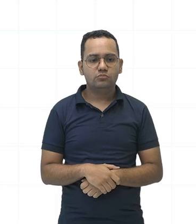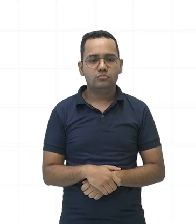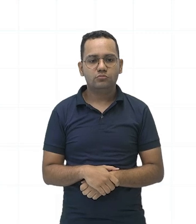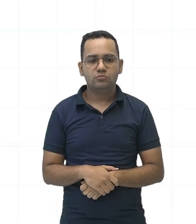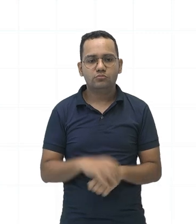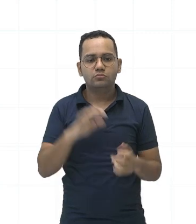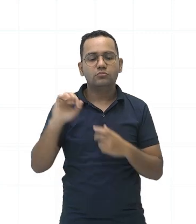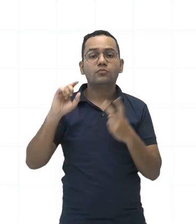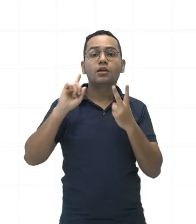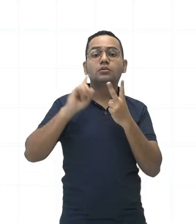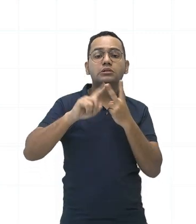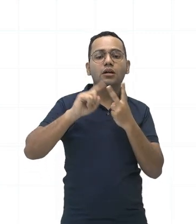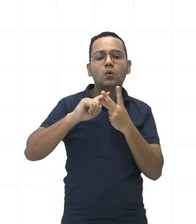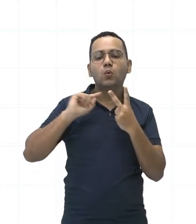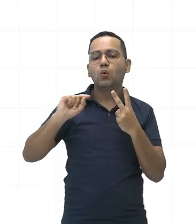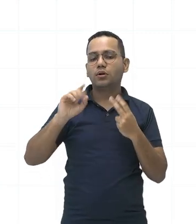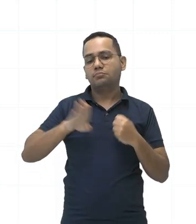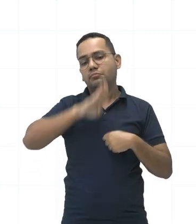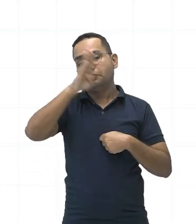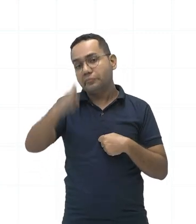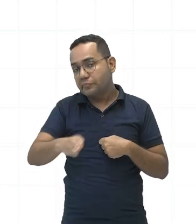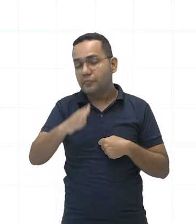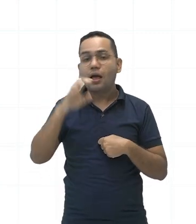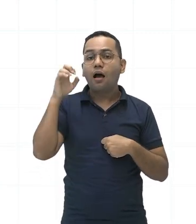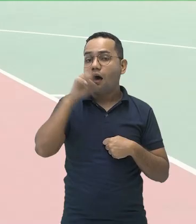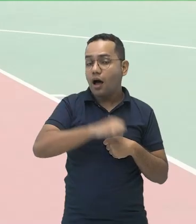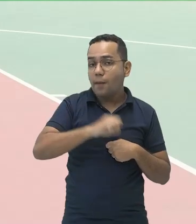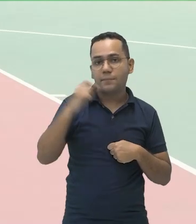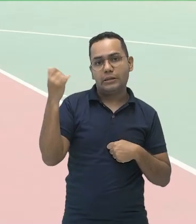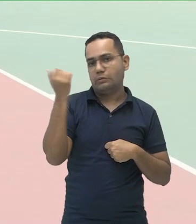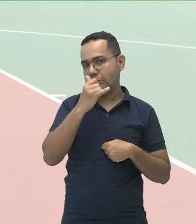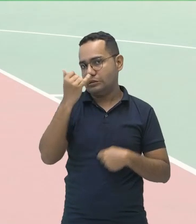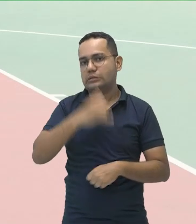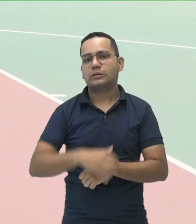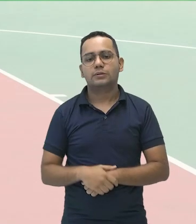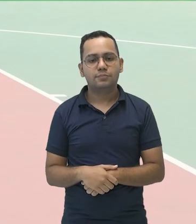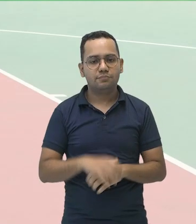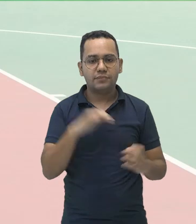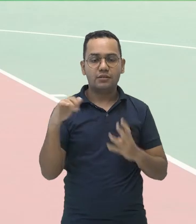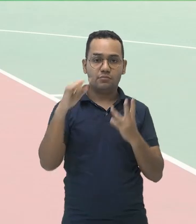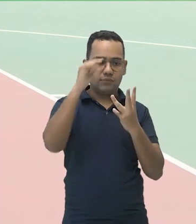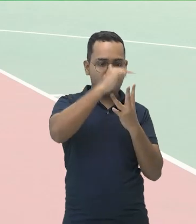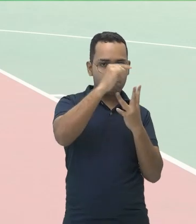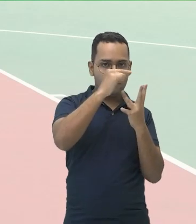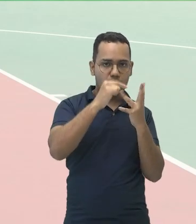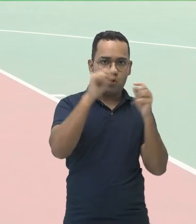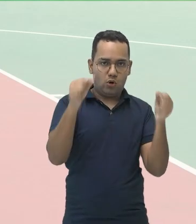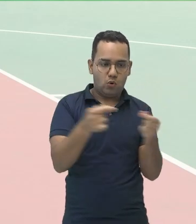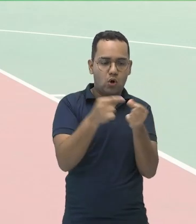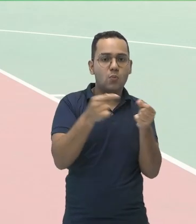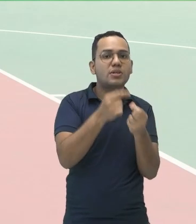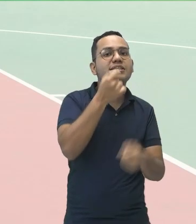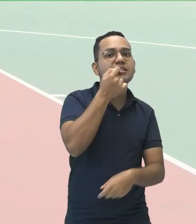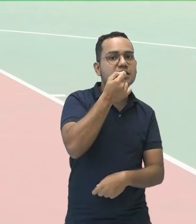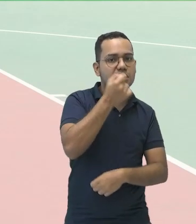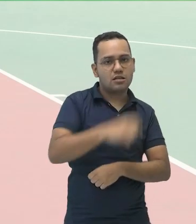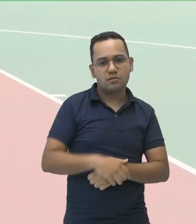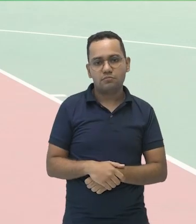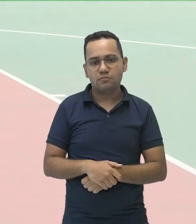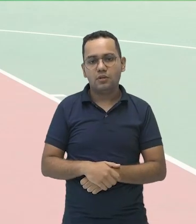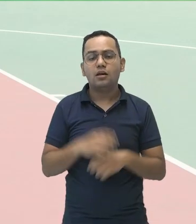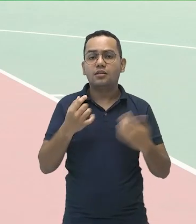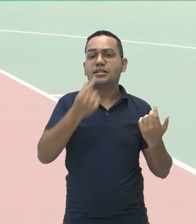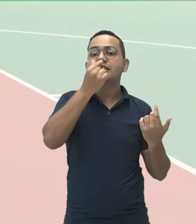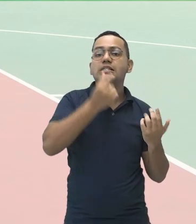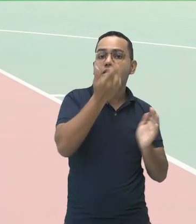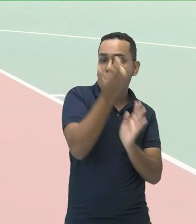vítima imediatamente ao cirurgião dentista. Então, nós temos essas 3 situações em relação ao dente. O dente caiu por inteiro,